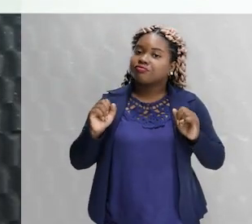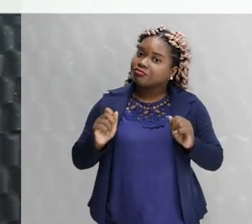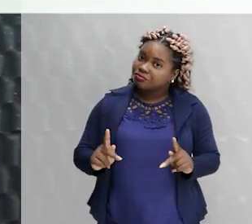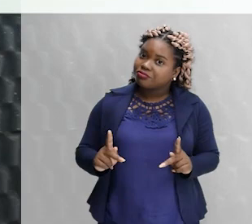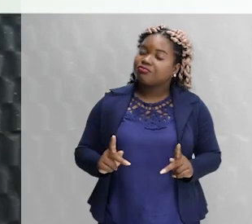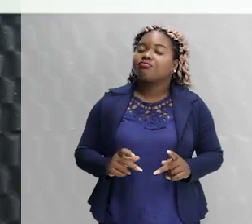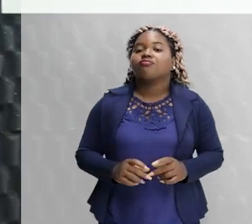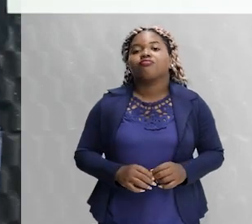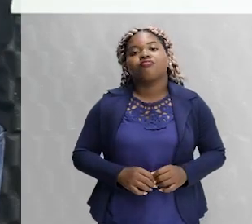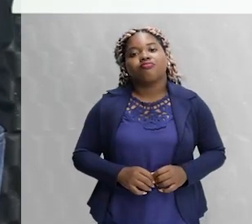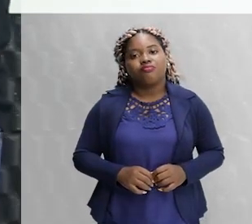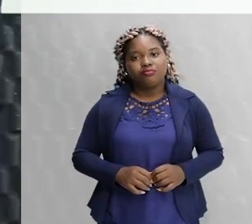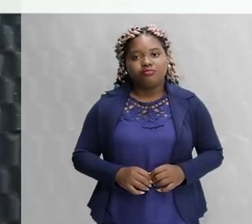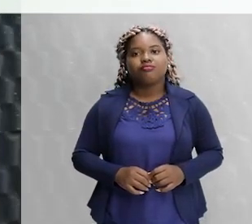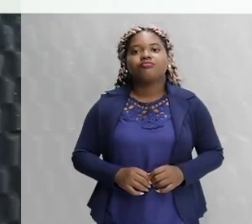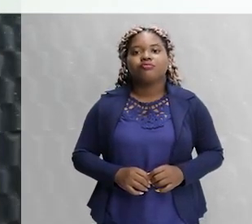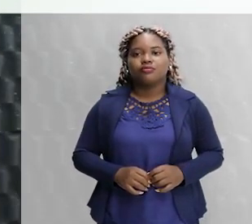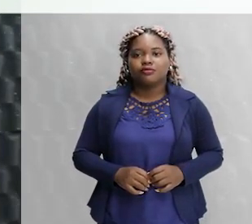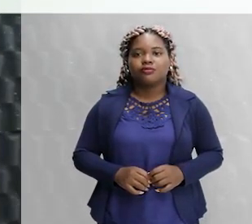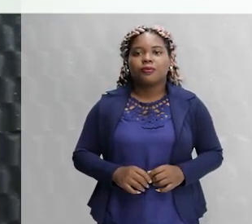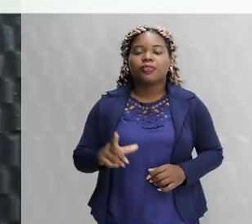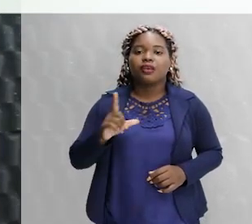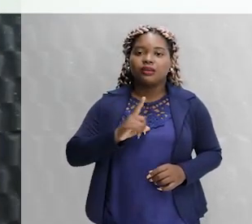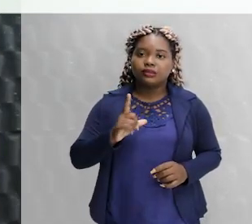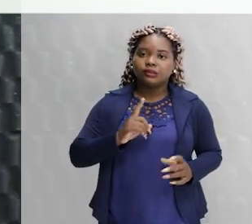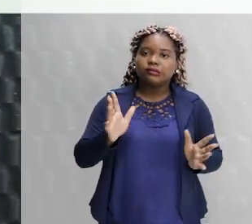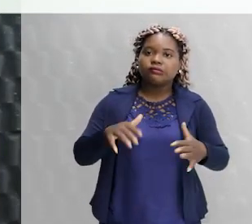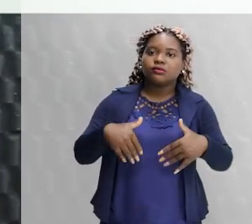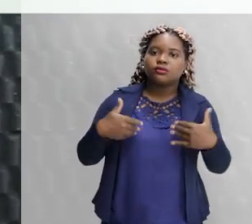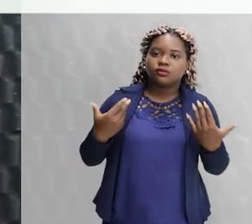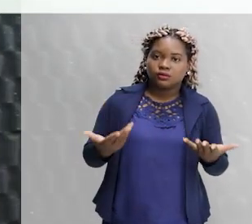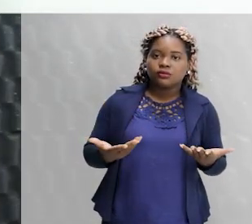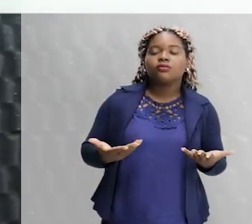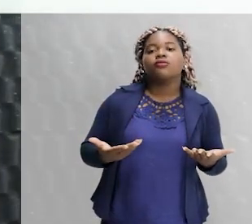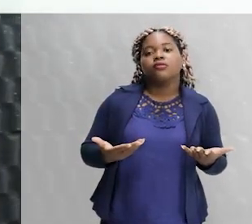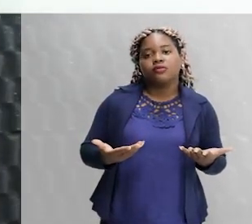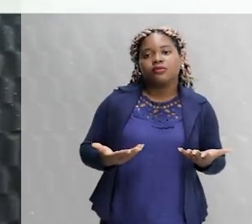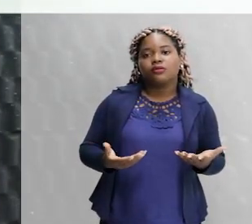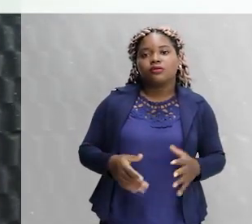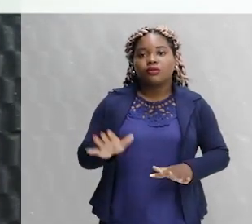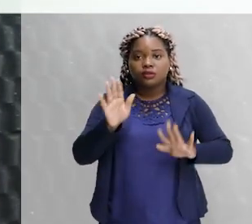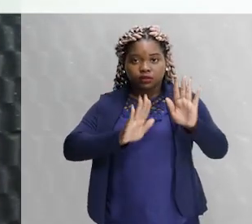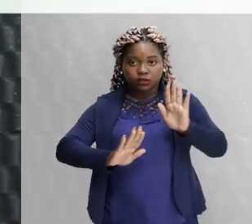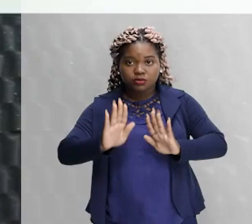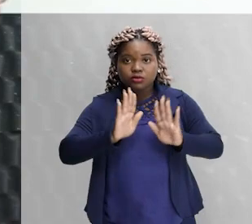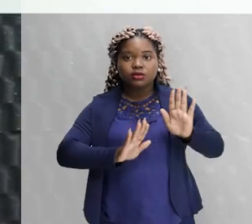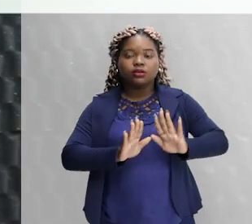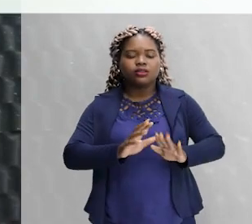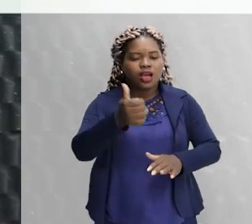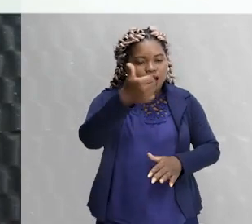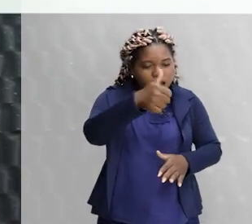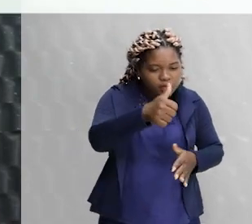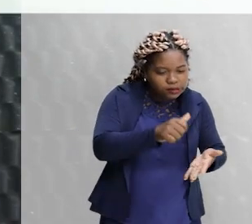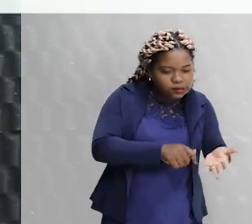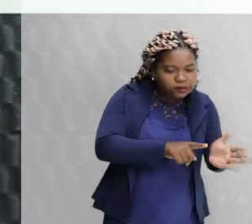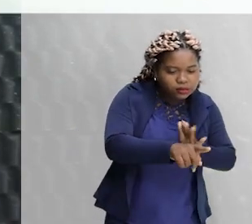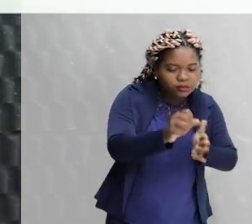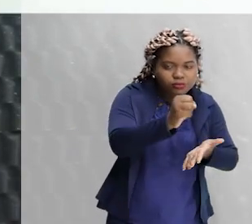ele pode fazer isso de maneira disfarçada. Disfarçada através de frequência ou disfarçada através até de uma outra